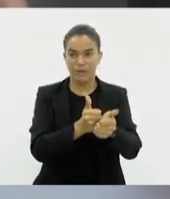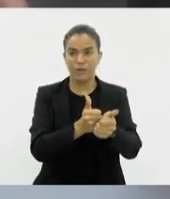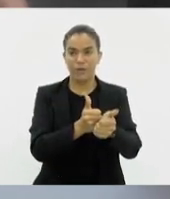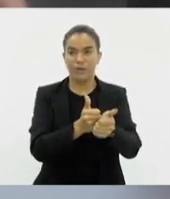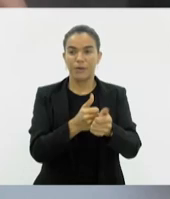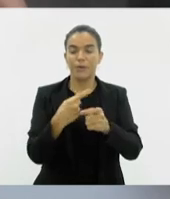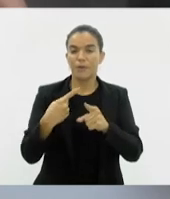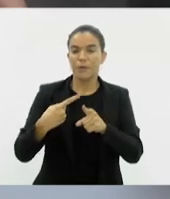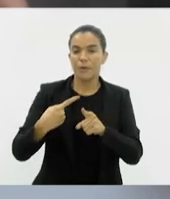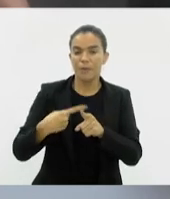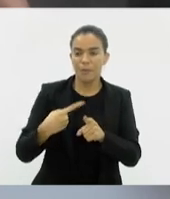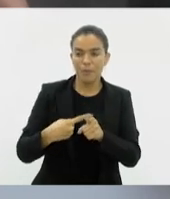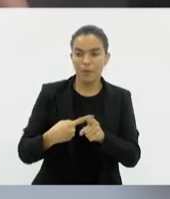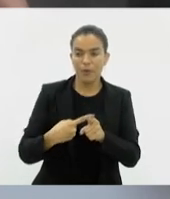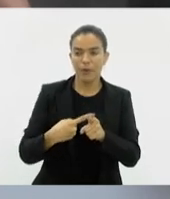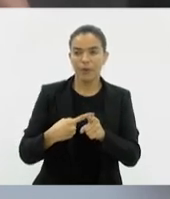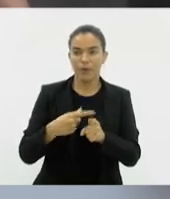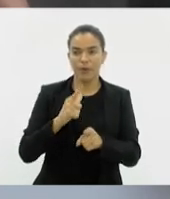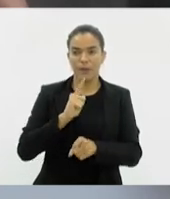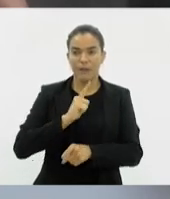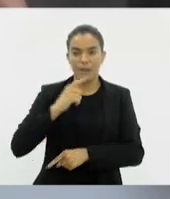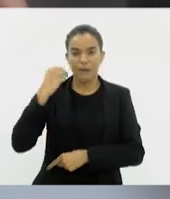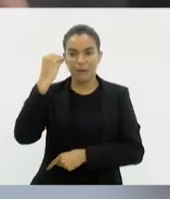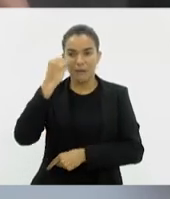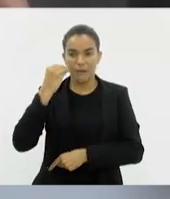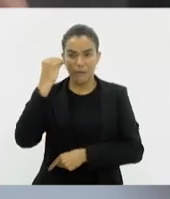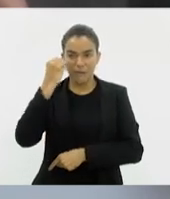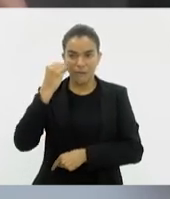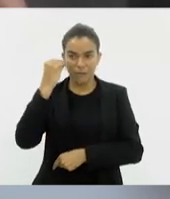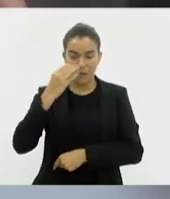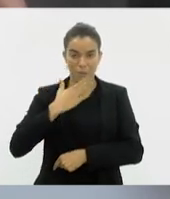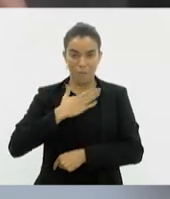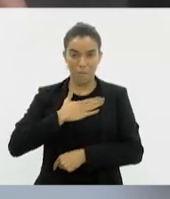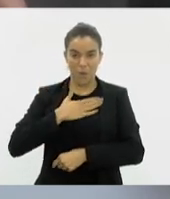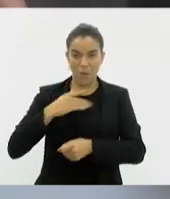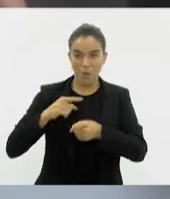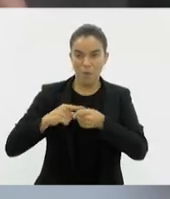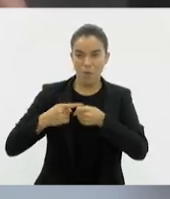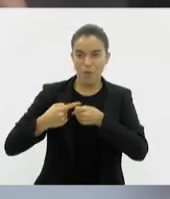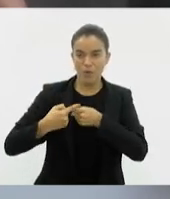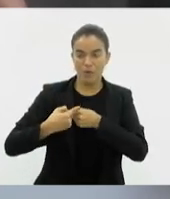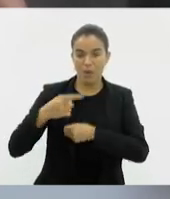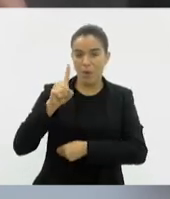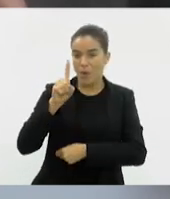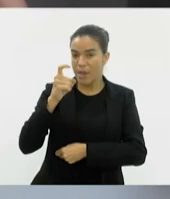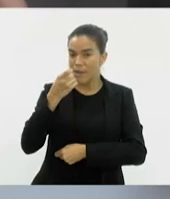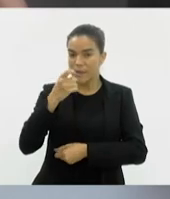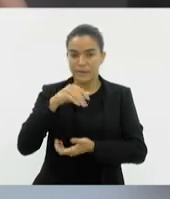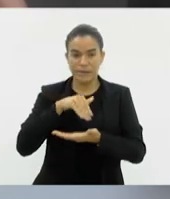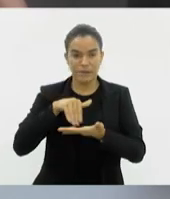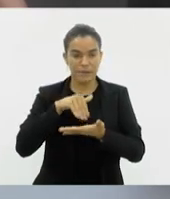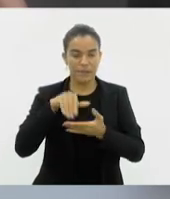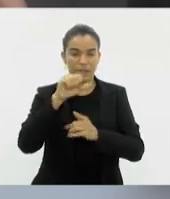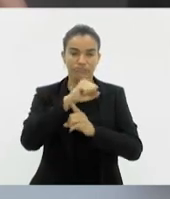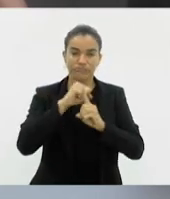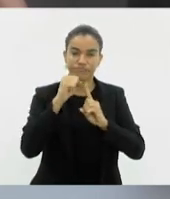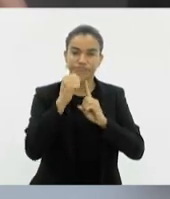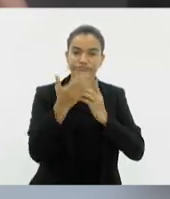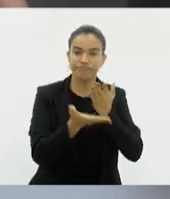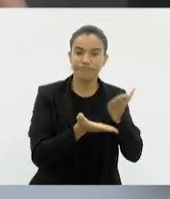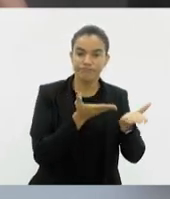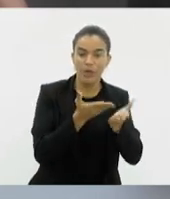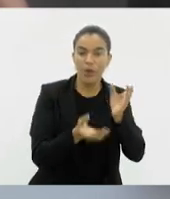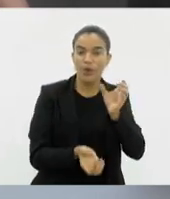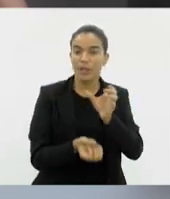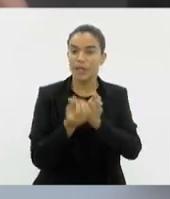presidente, porque tem uma experiência, né, que é do meu município. Na época que eu era secretária de assistência social, criei